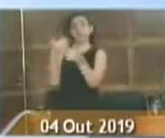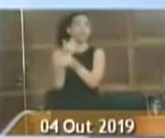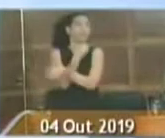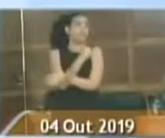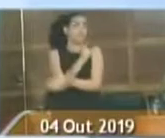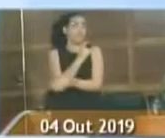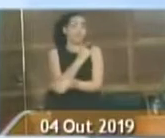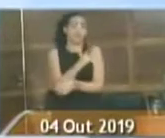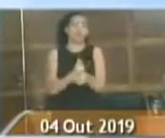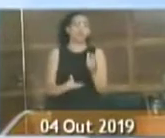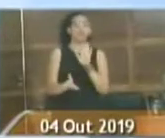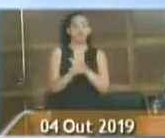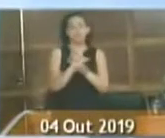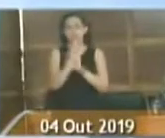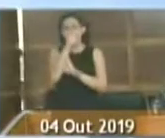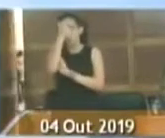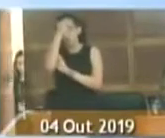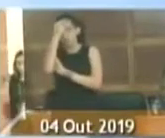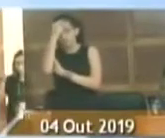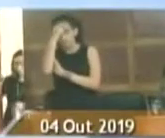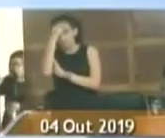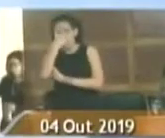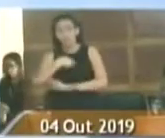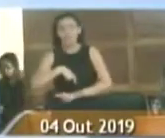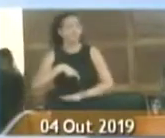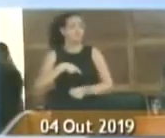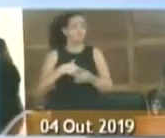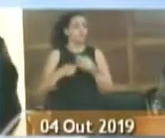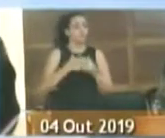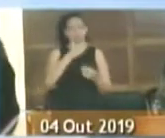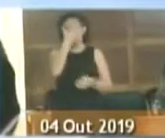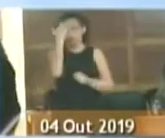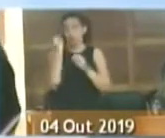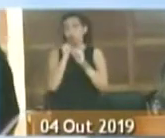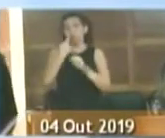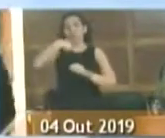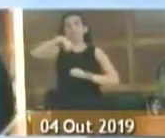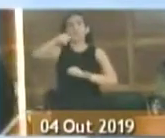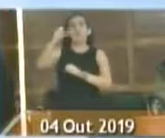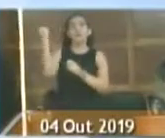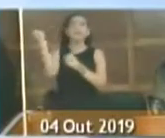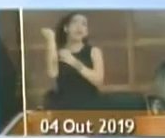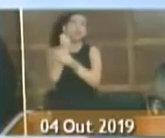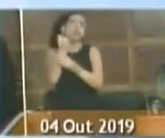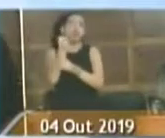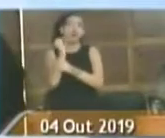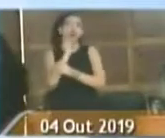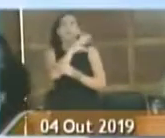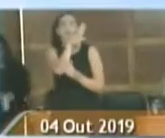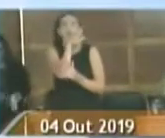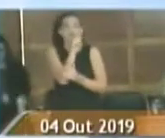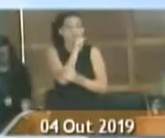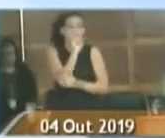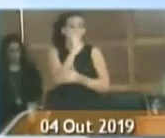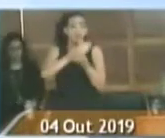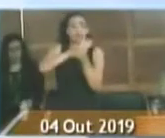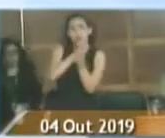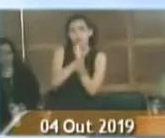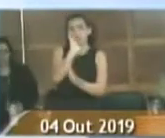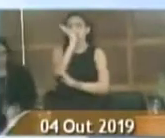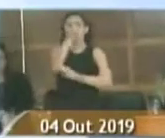tiver leis, não tiver uma consciência humana, qualquer pessoa pode ir lá e matar os animais e destruir a natureza. Então, para os